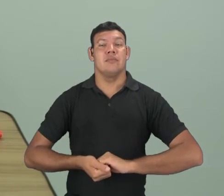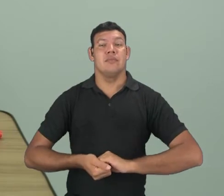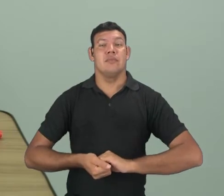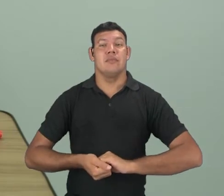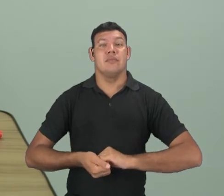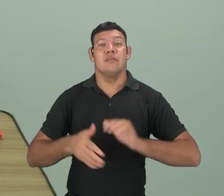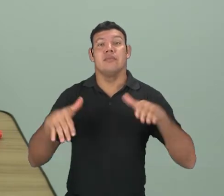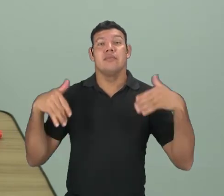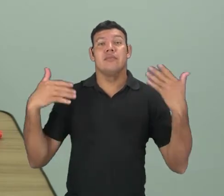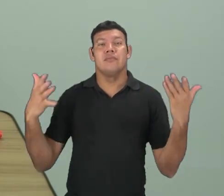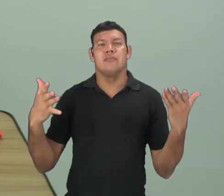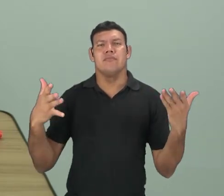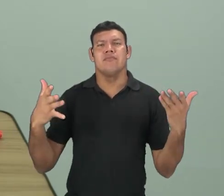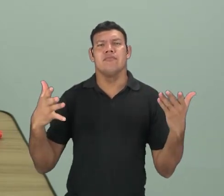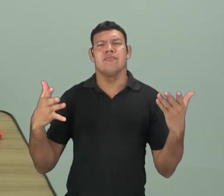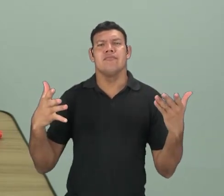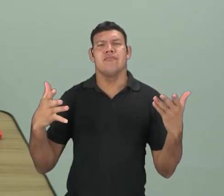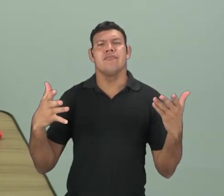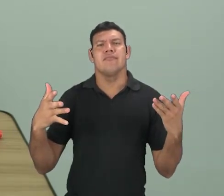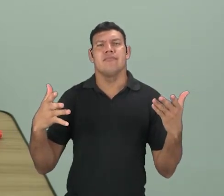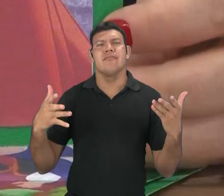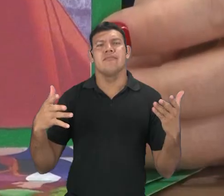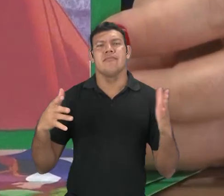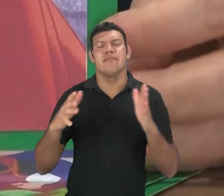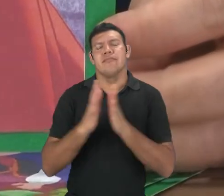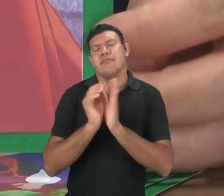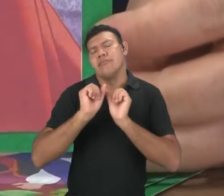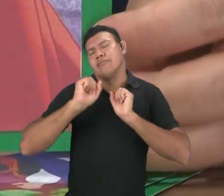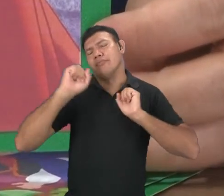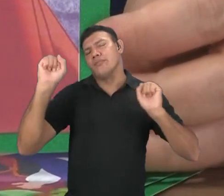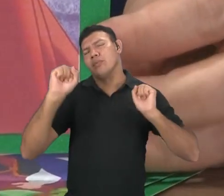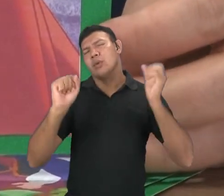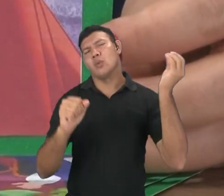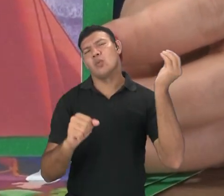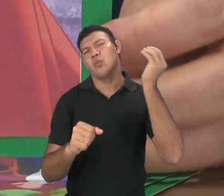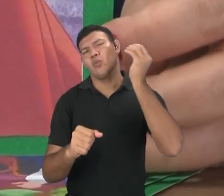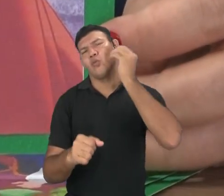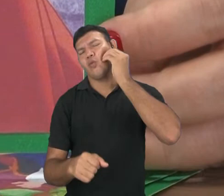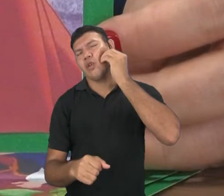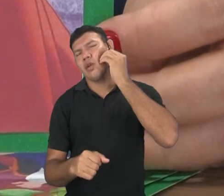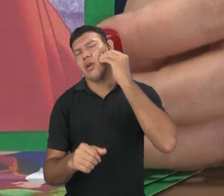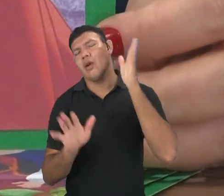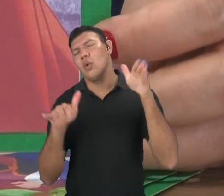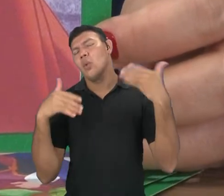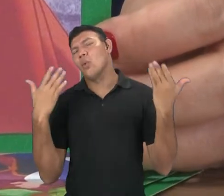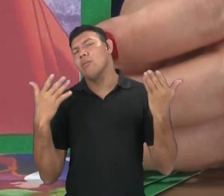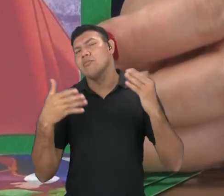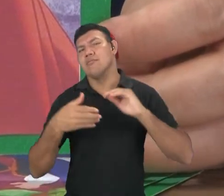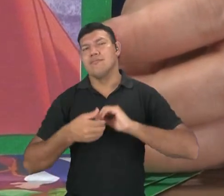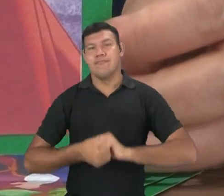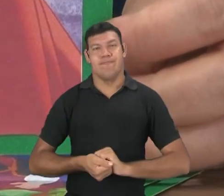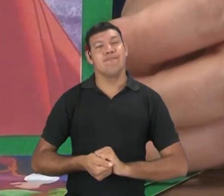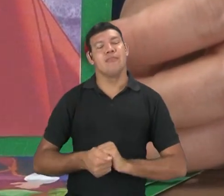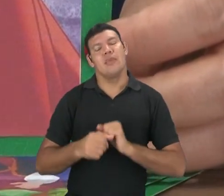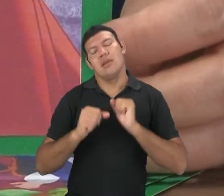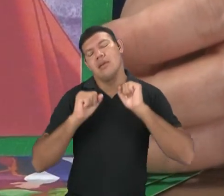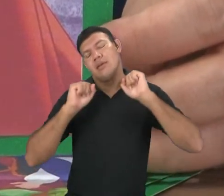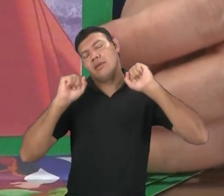E aqui, quem é acordada sendo beijada por um príncipe, né? Quem é? A